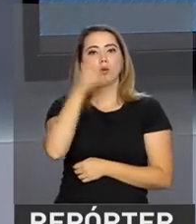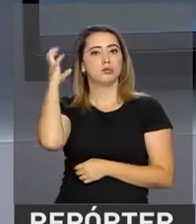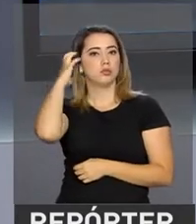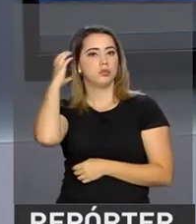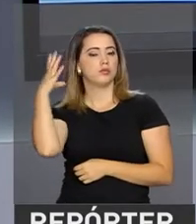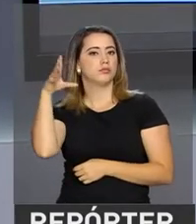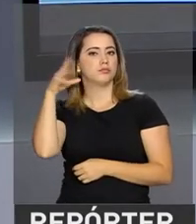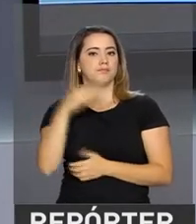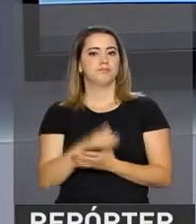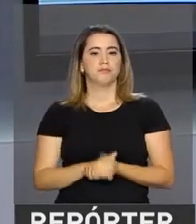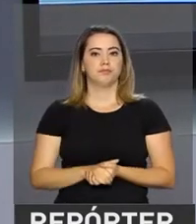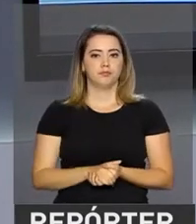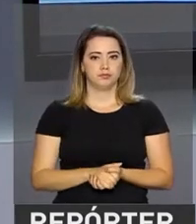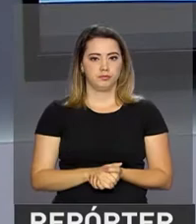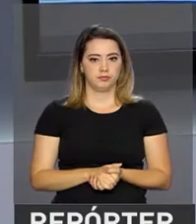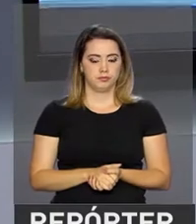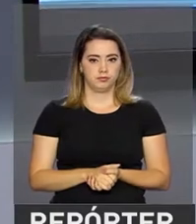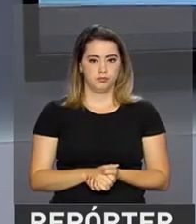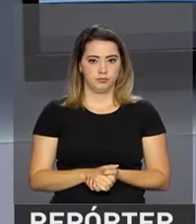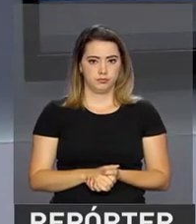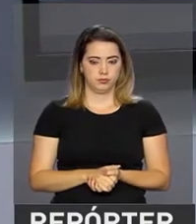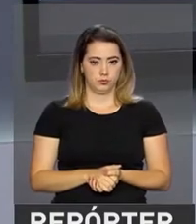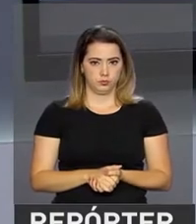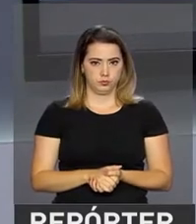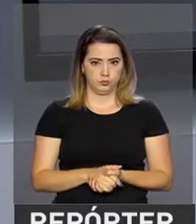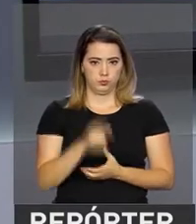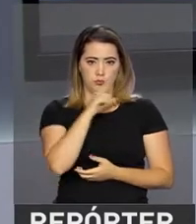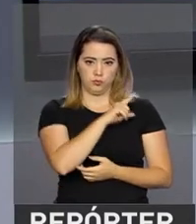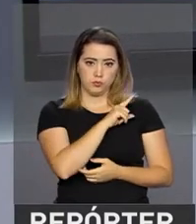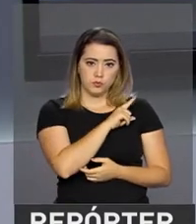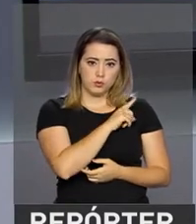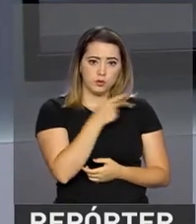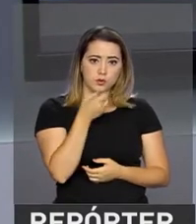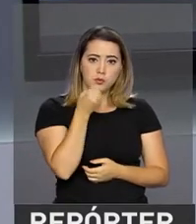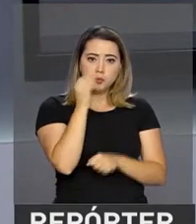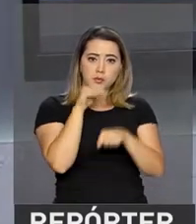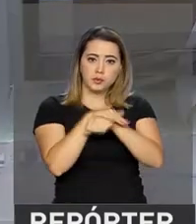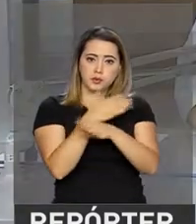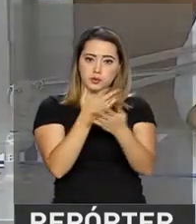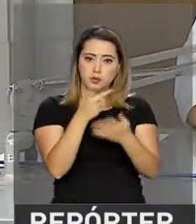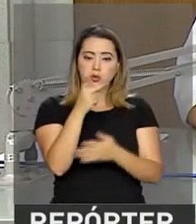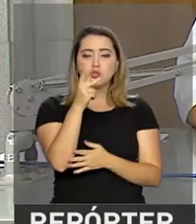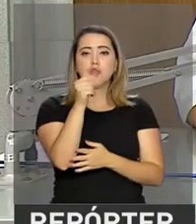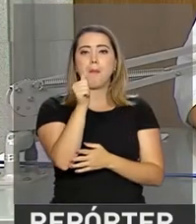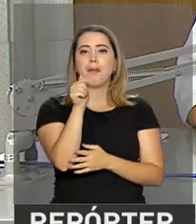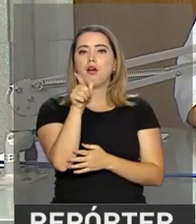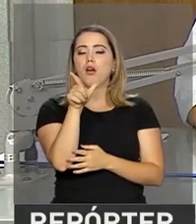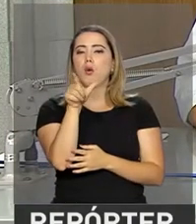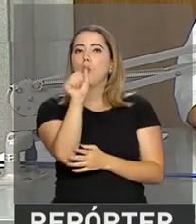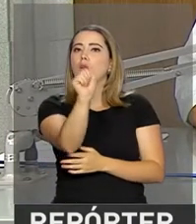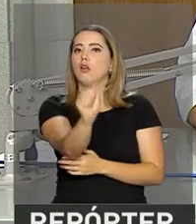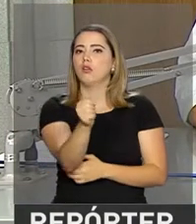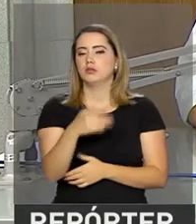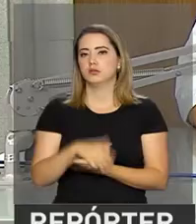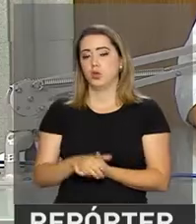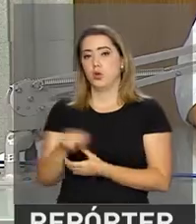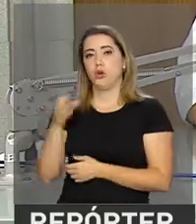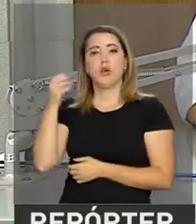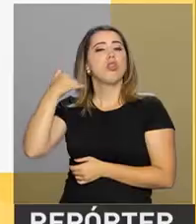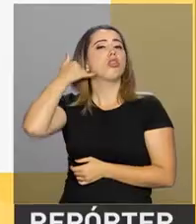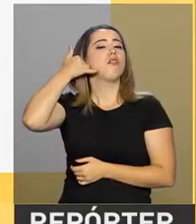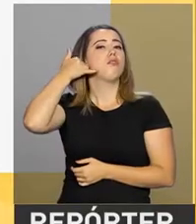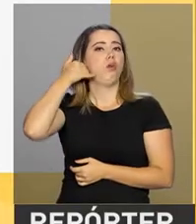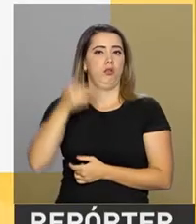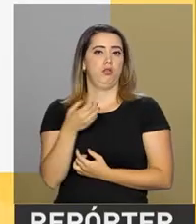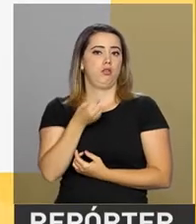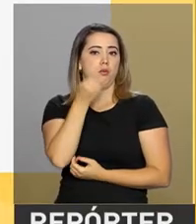hoje vamos ouvir os detalhes dessa reunião de hoje boa noite paulão olá boa noite da perna boa noite e